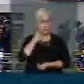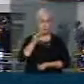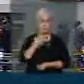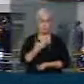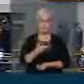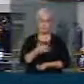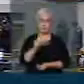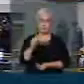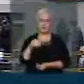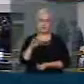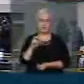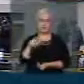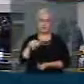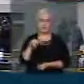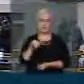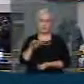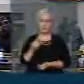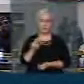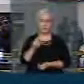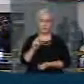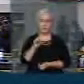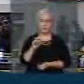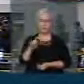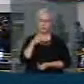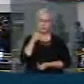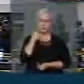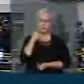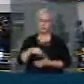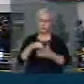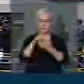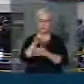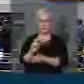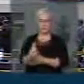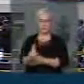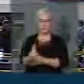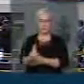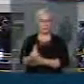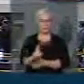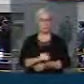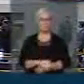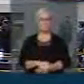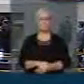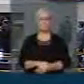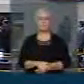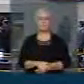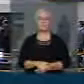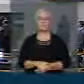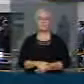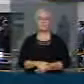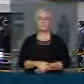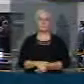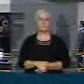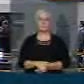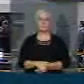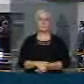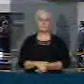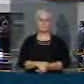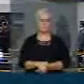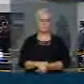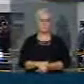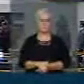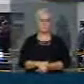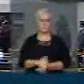Deputado Antony Garotinho, para falar como líder do PR. Vossa Excelência dispõe